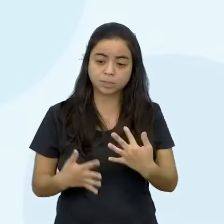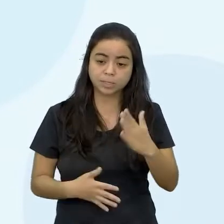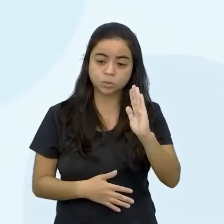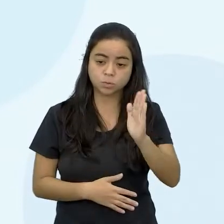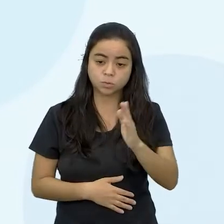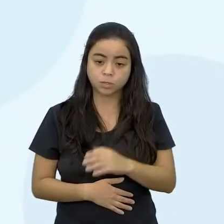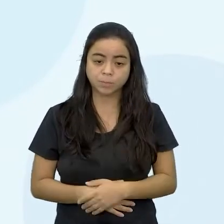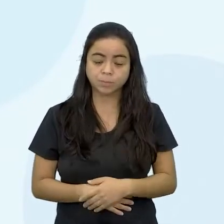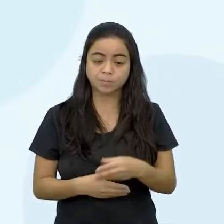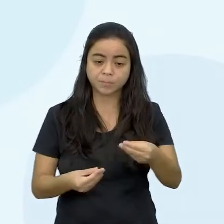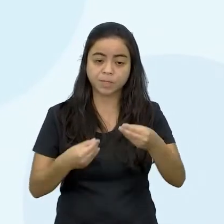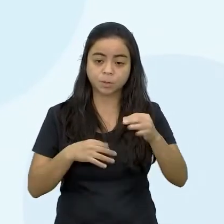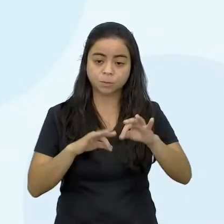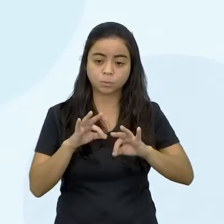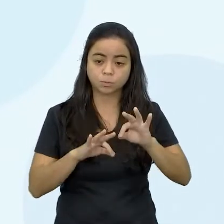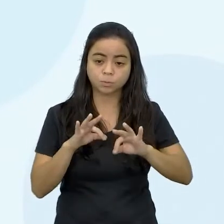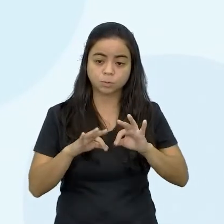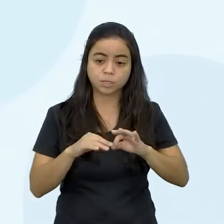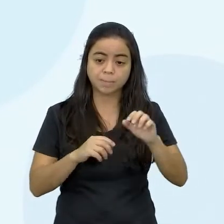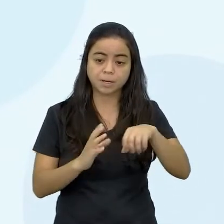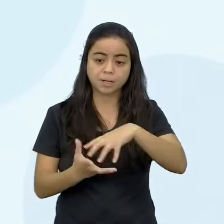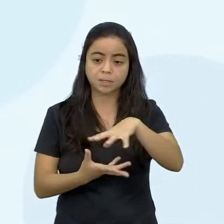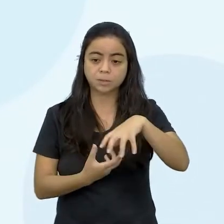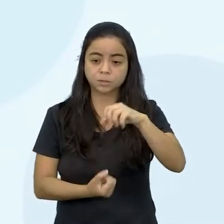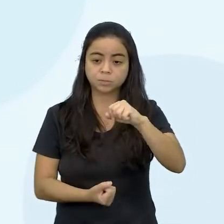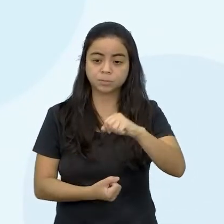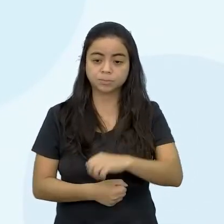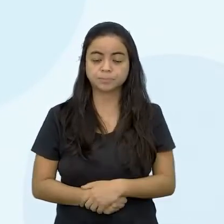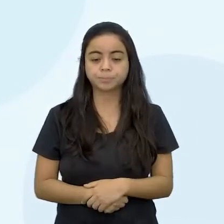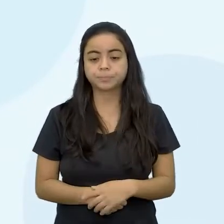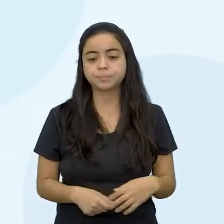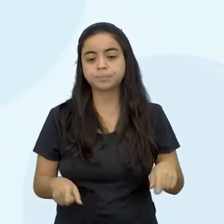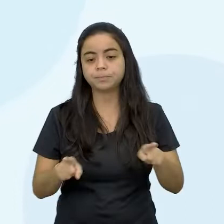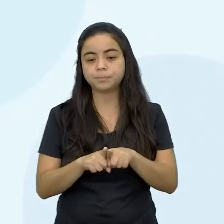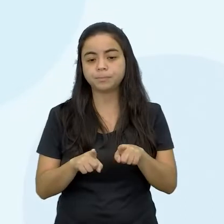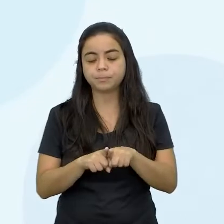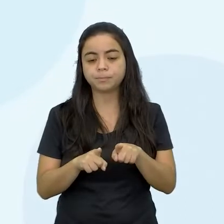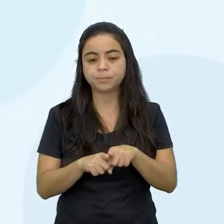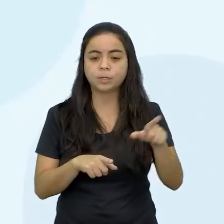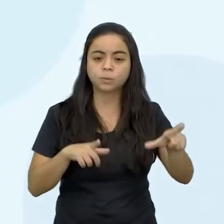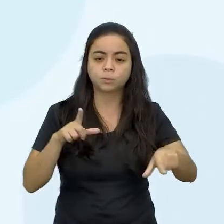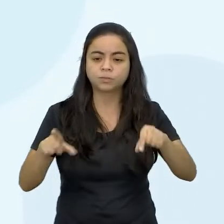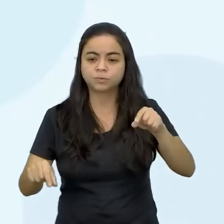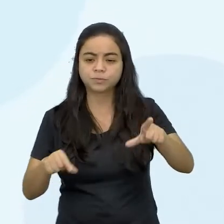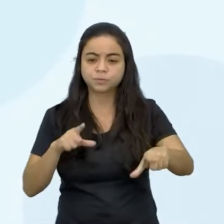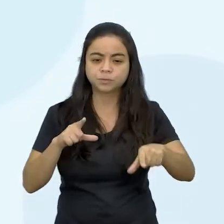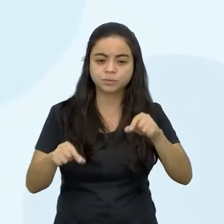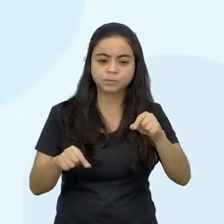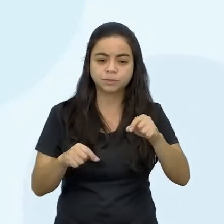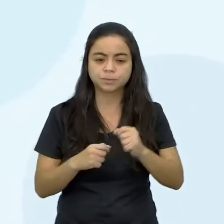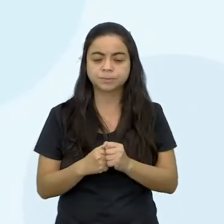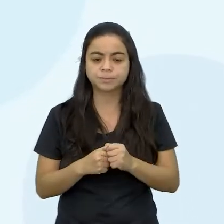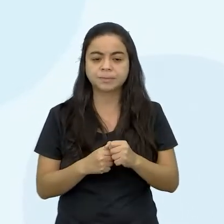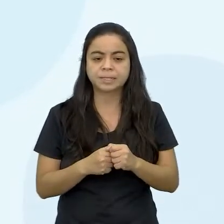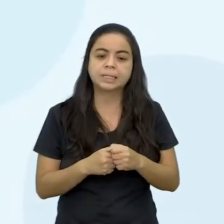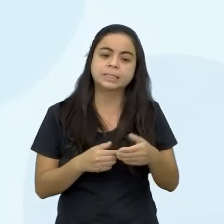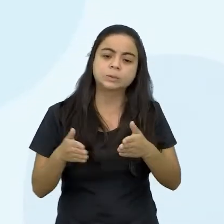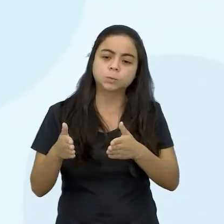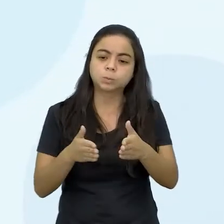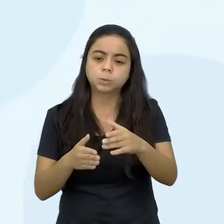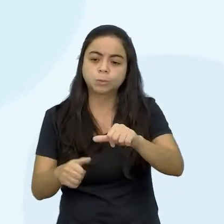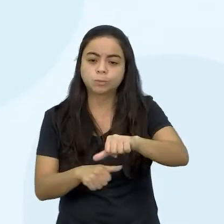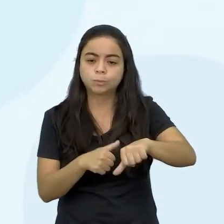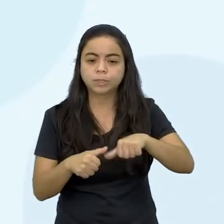o seu projeto para a sustentabilidade e também para tomada de decisões e correção de rumo